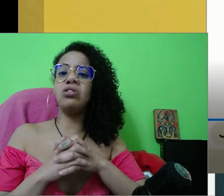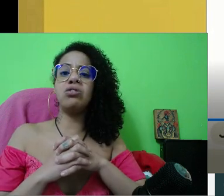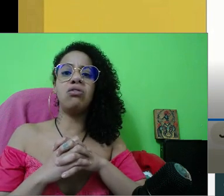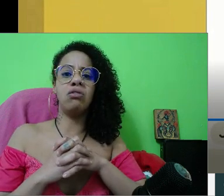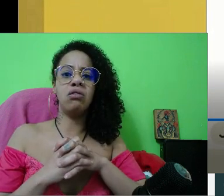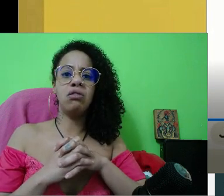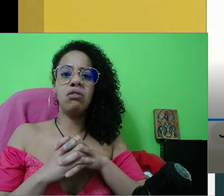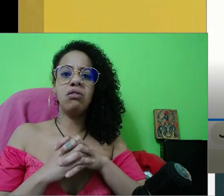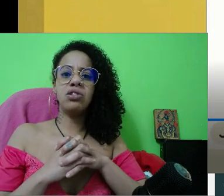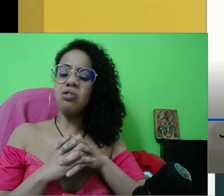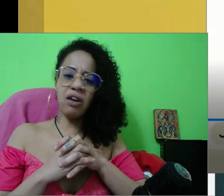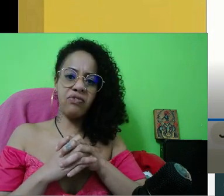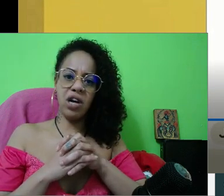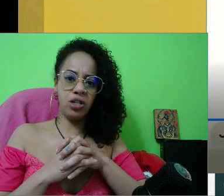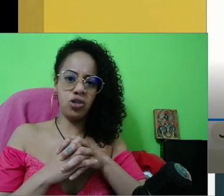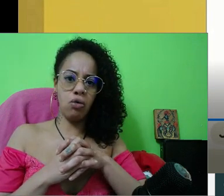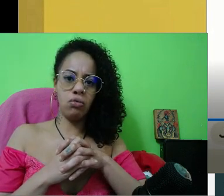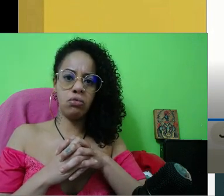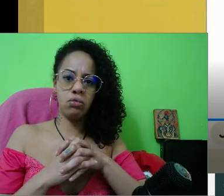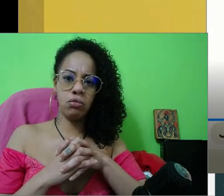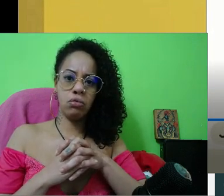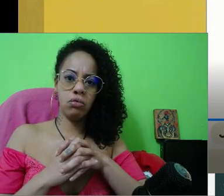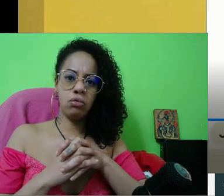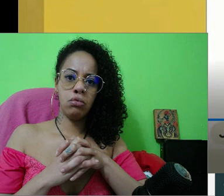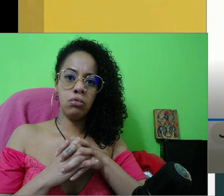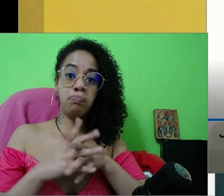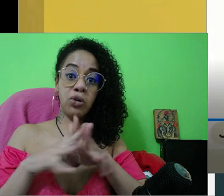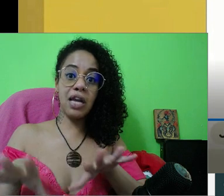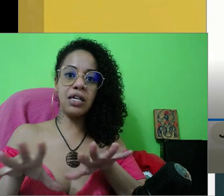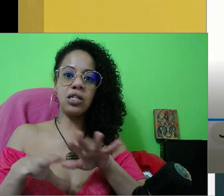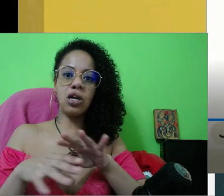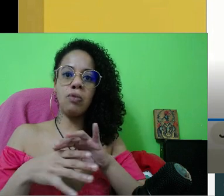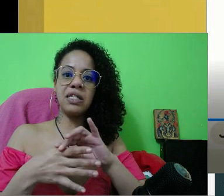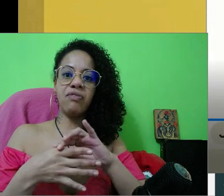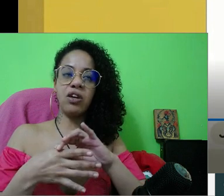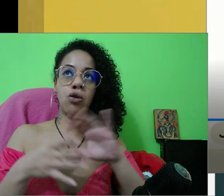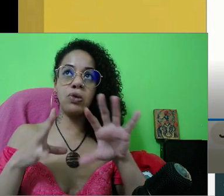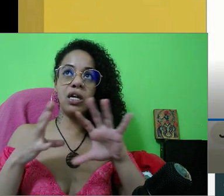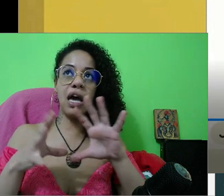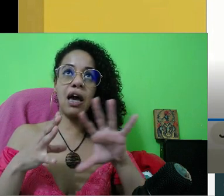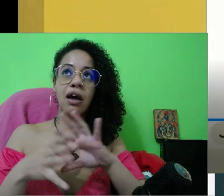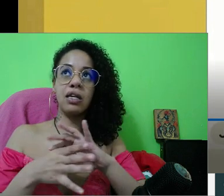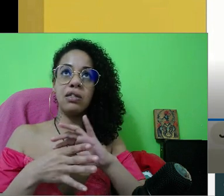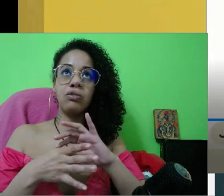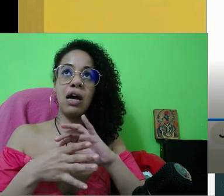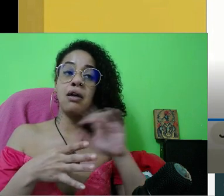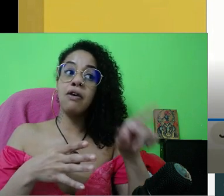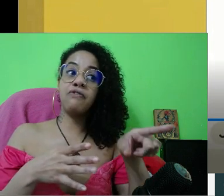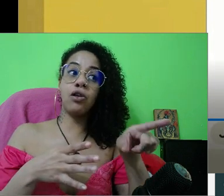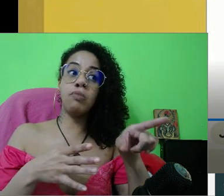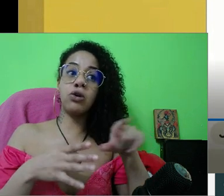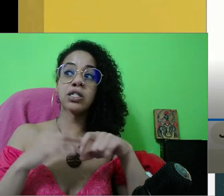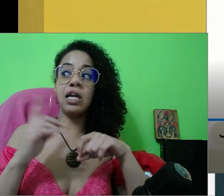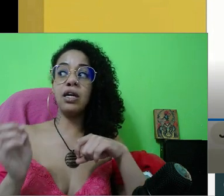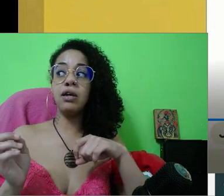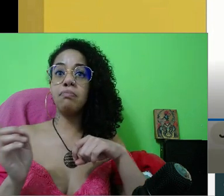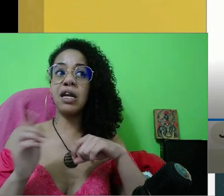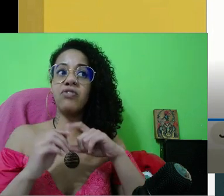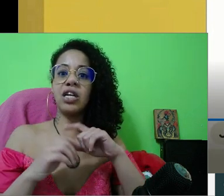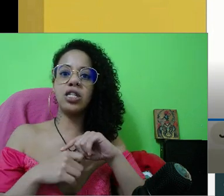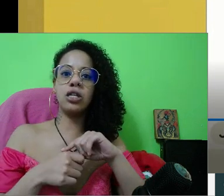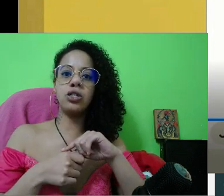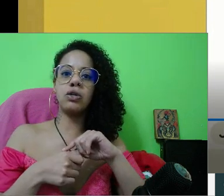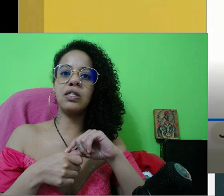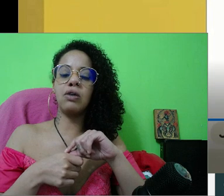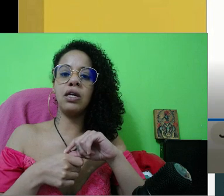manjada disso você nunca viu por ali você já começa a ver como que é a questão da falou uma coisa ali